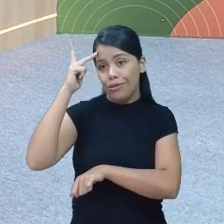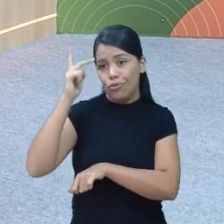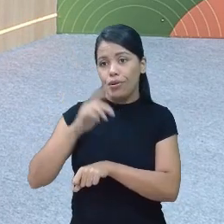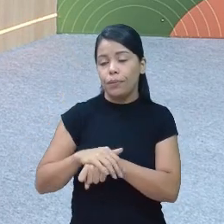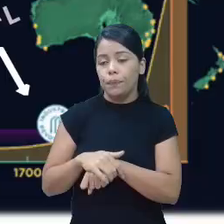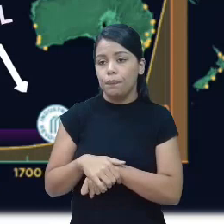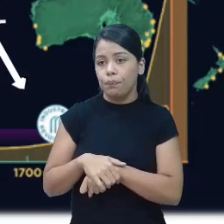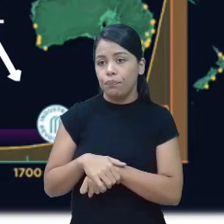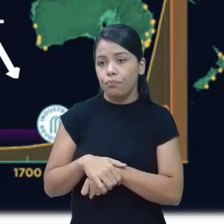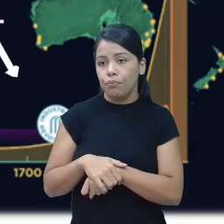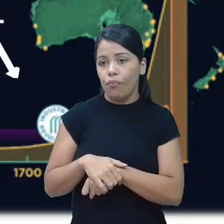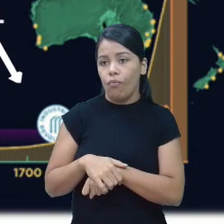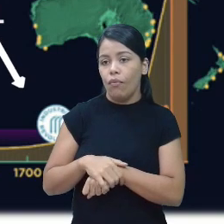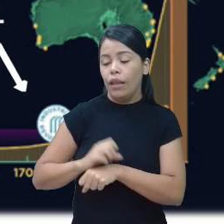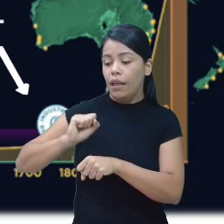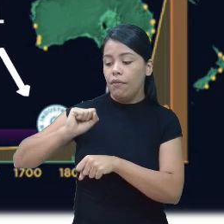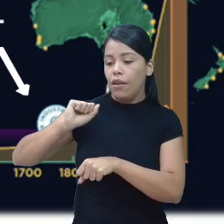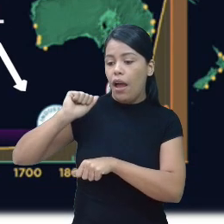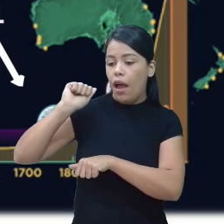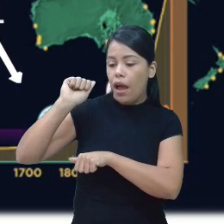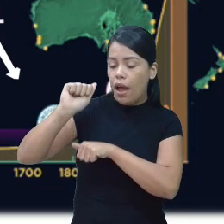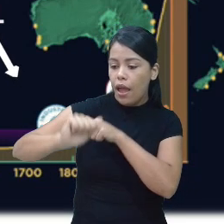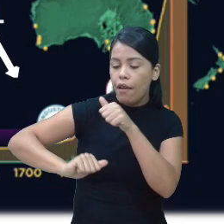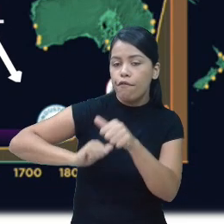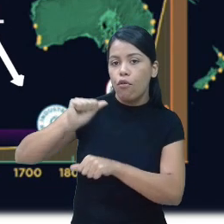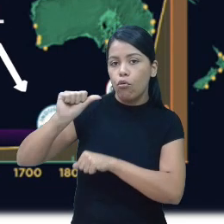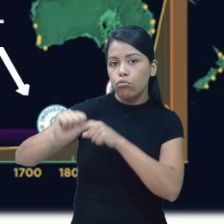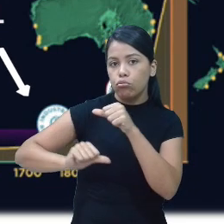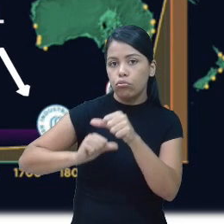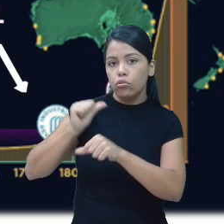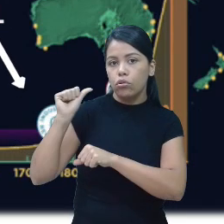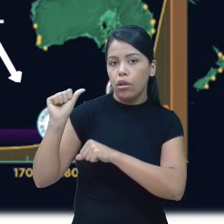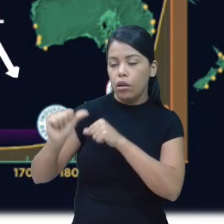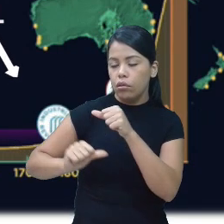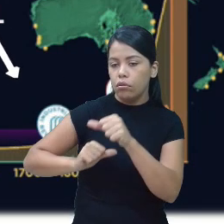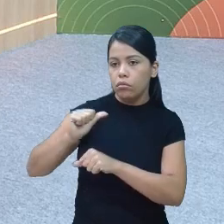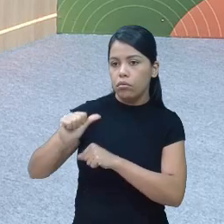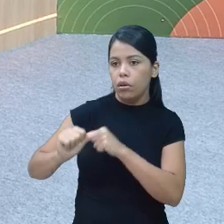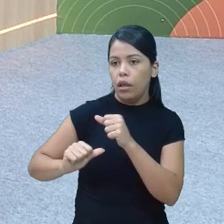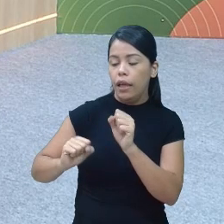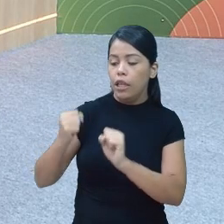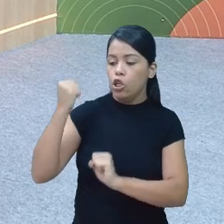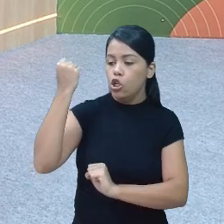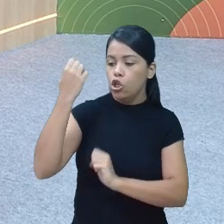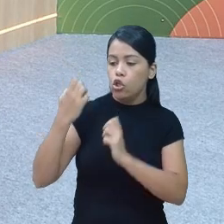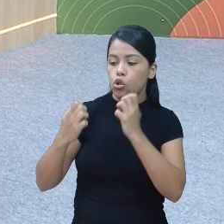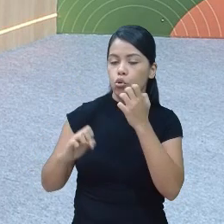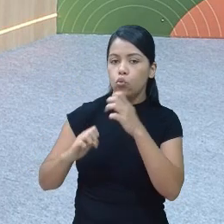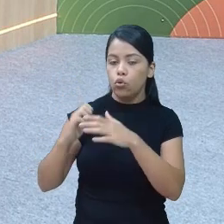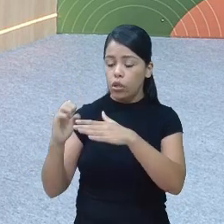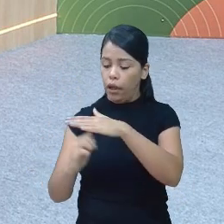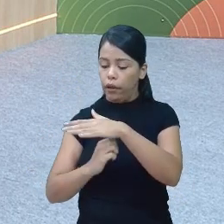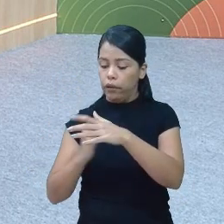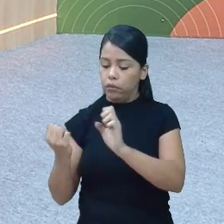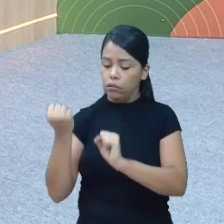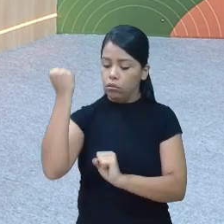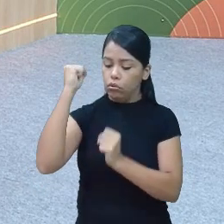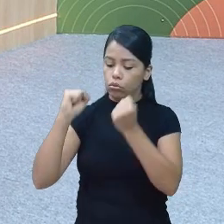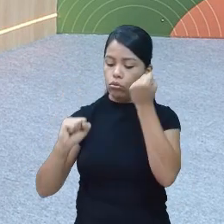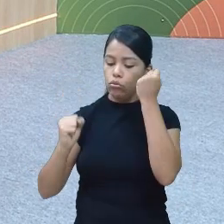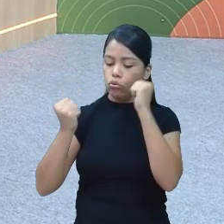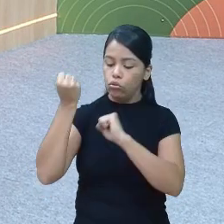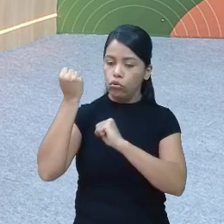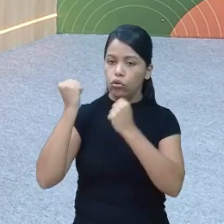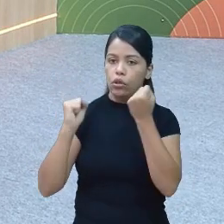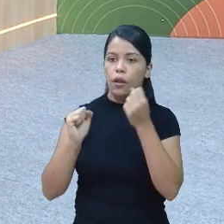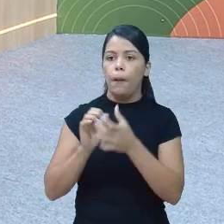tem a questão da tecnologia. E esse ponto eu diria que é o ponto mais importante para a gente perceber esse crescimento,